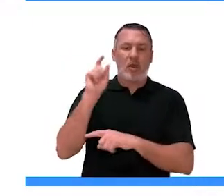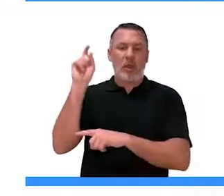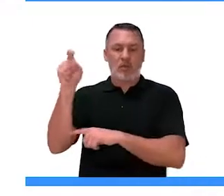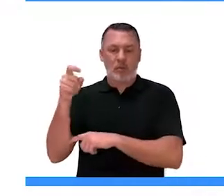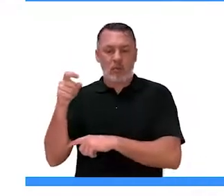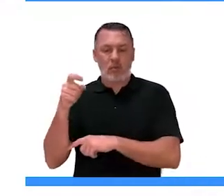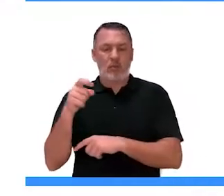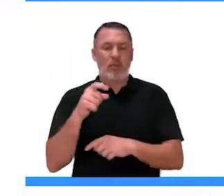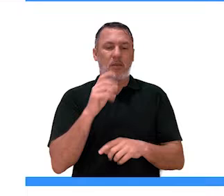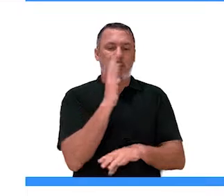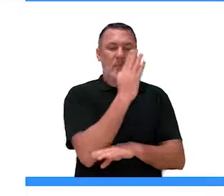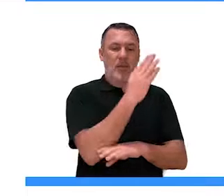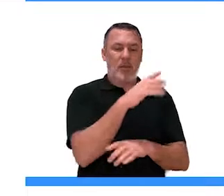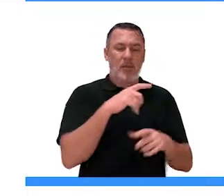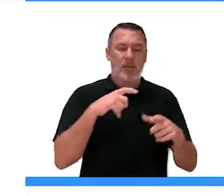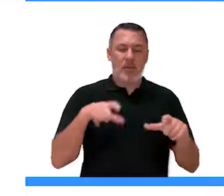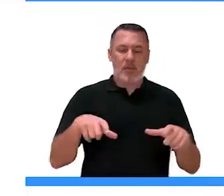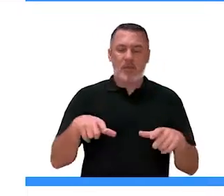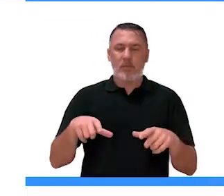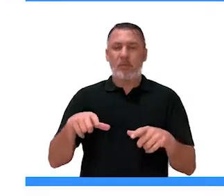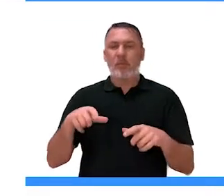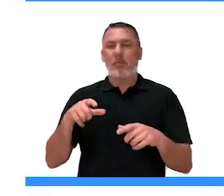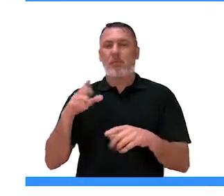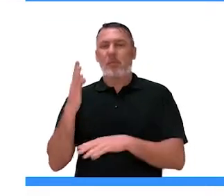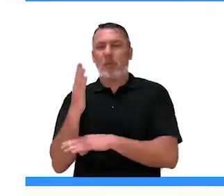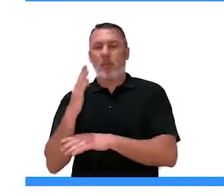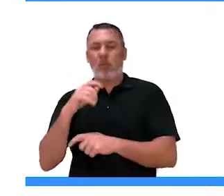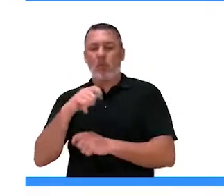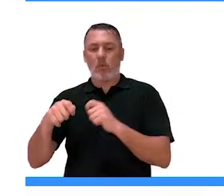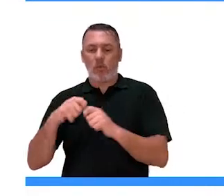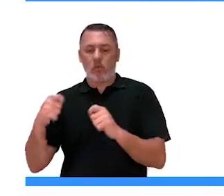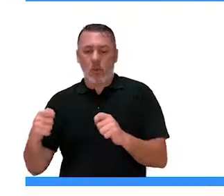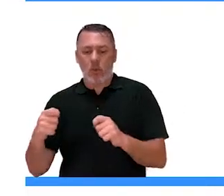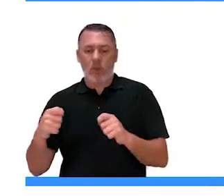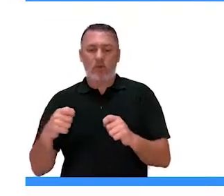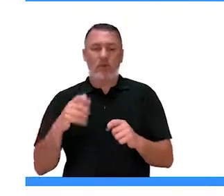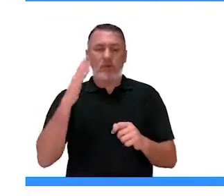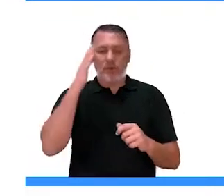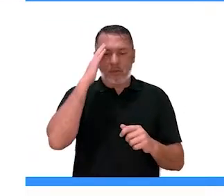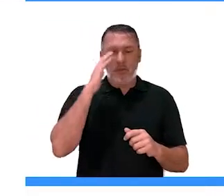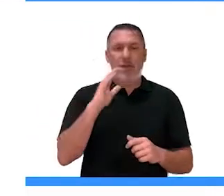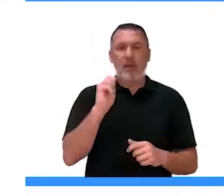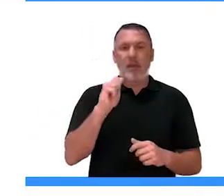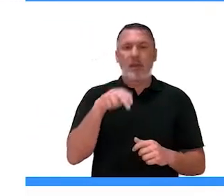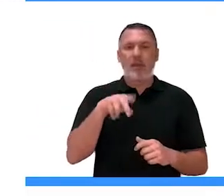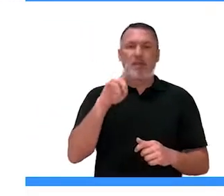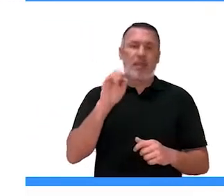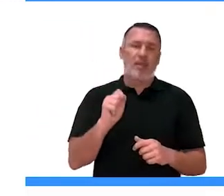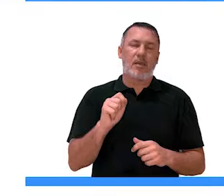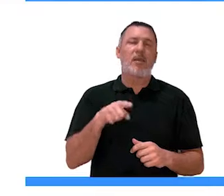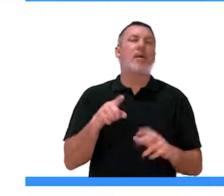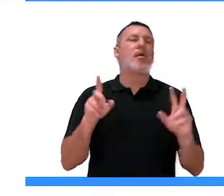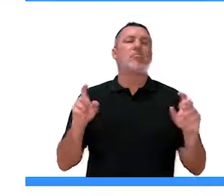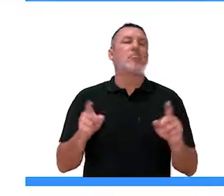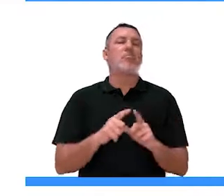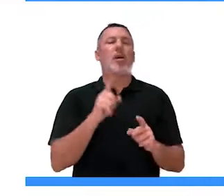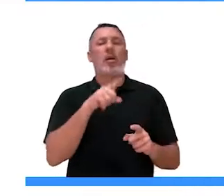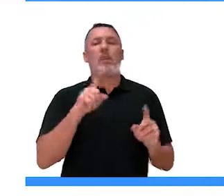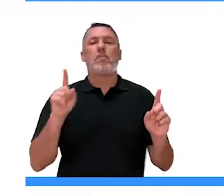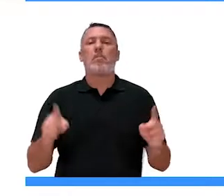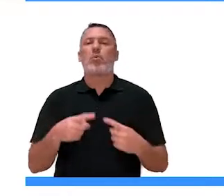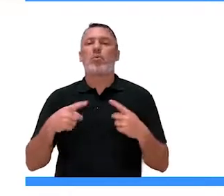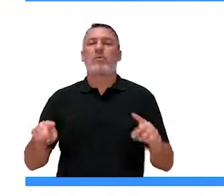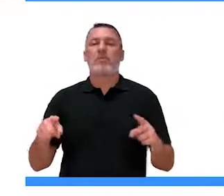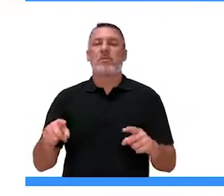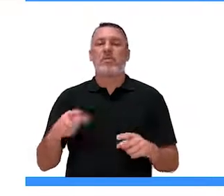madeira, caingá, candeia, é o Matita Pereira. A gente tem um trecho muito conhecido da música Águas de Março, de